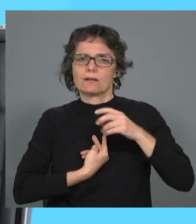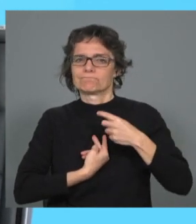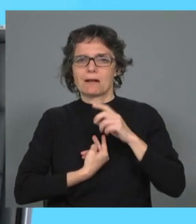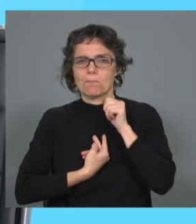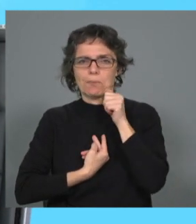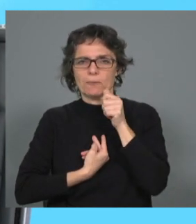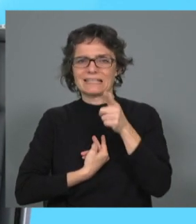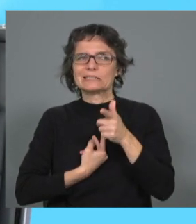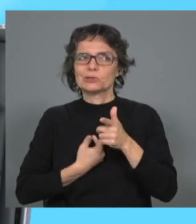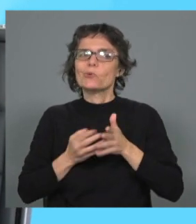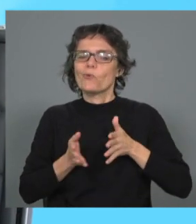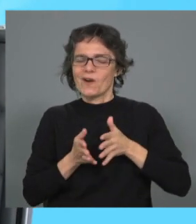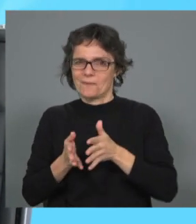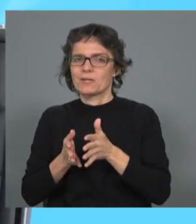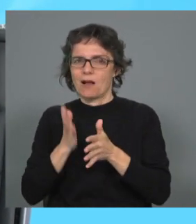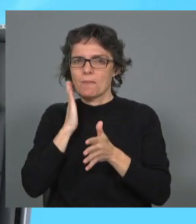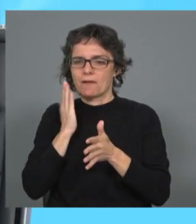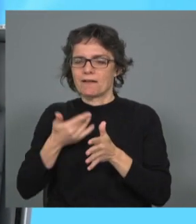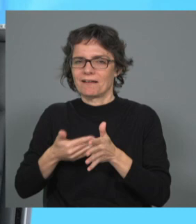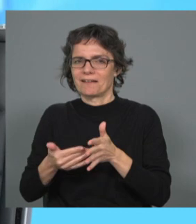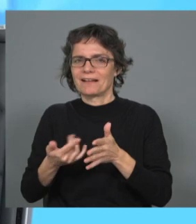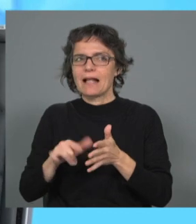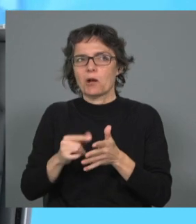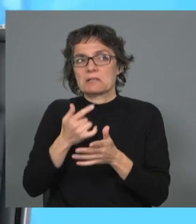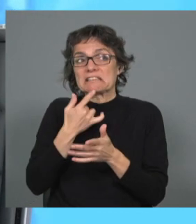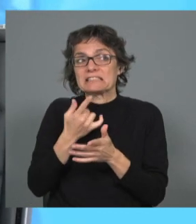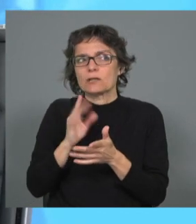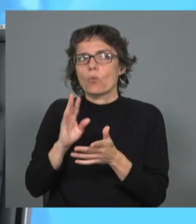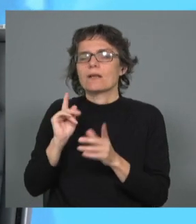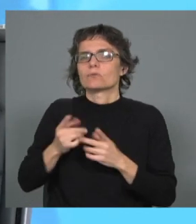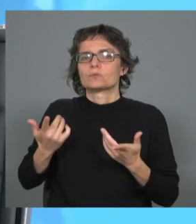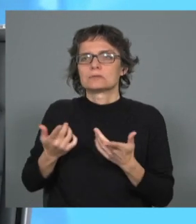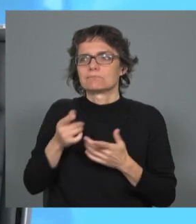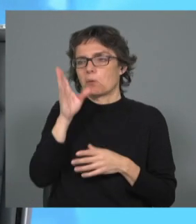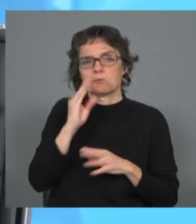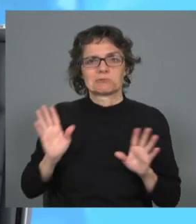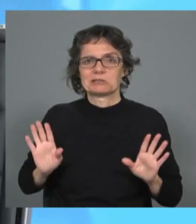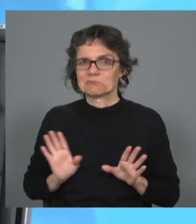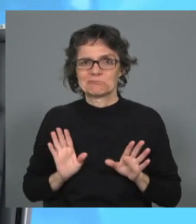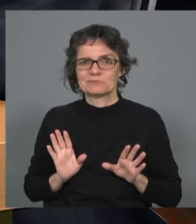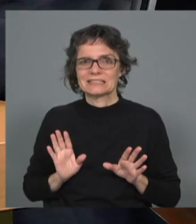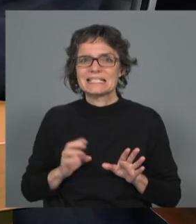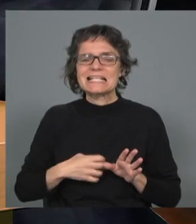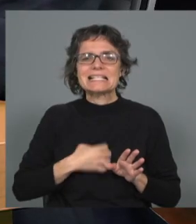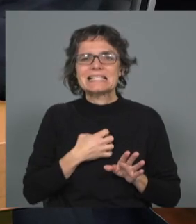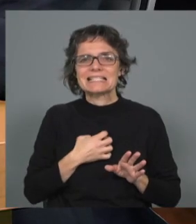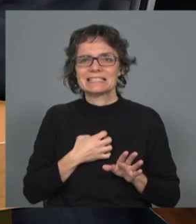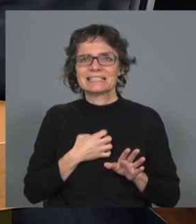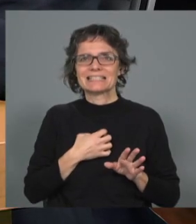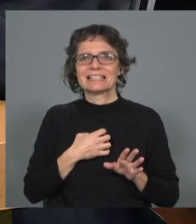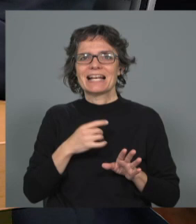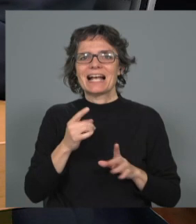É muito difícil de perceber qual foi o ponto inicial. Houve vários São João de Batistas que me apontaram